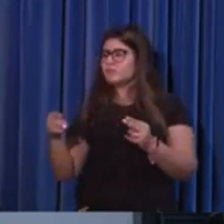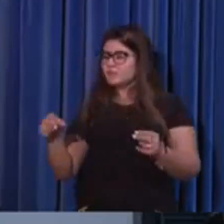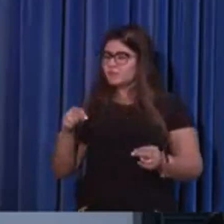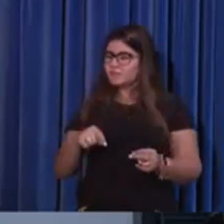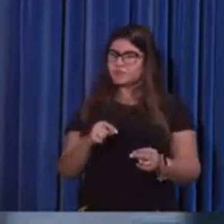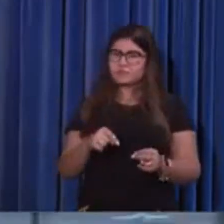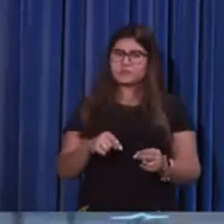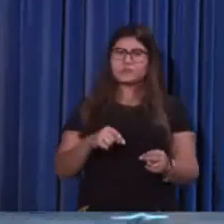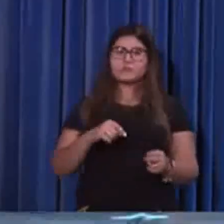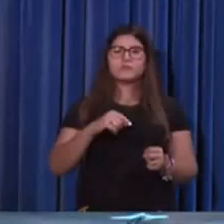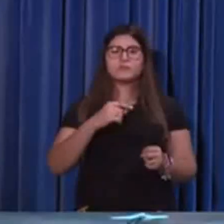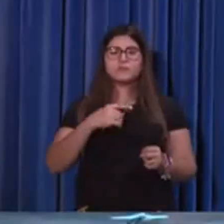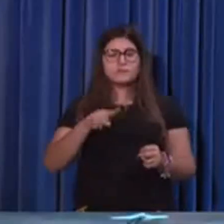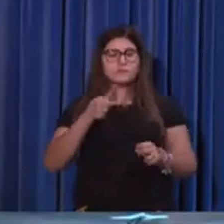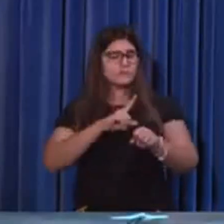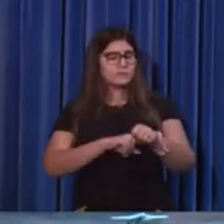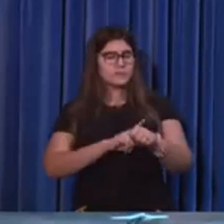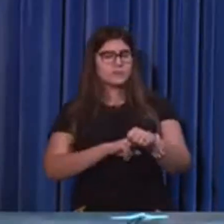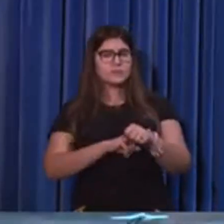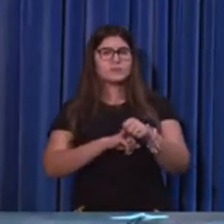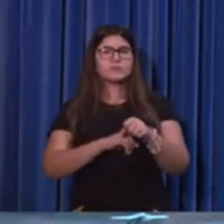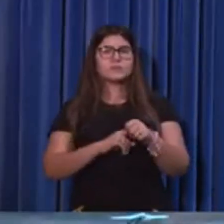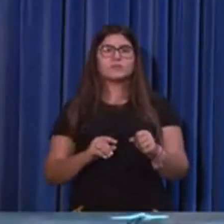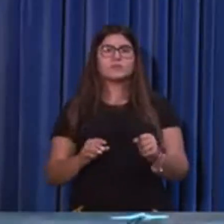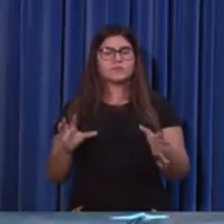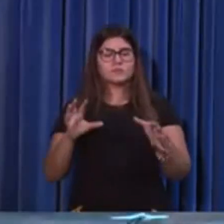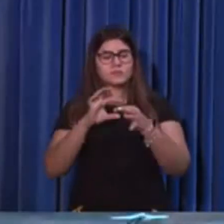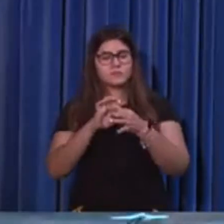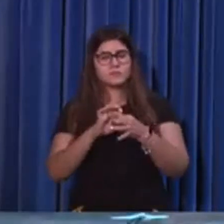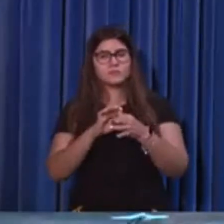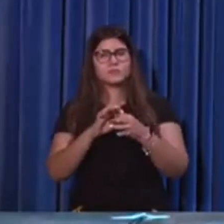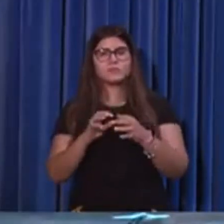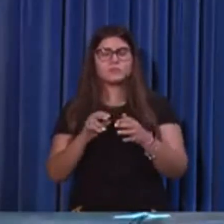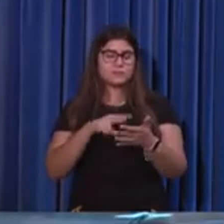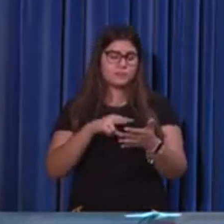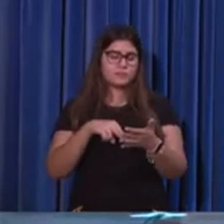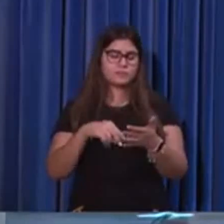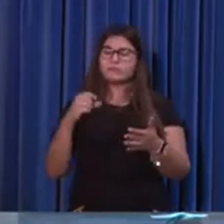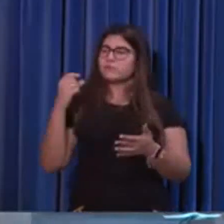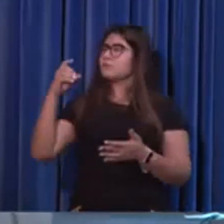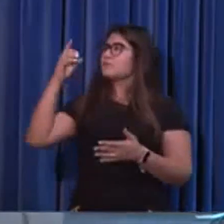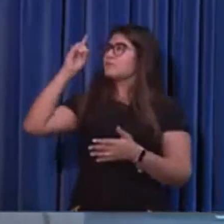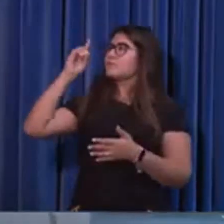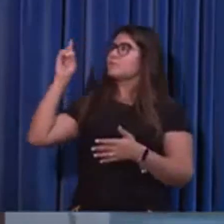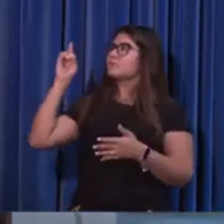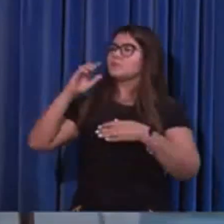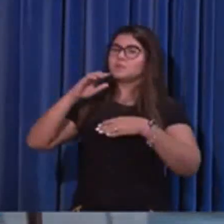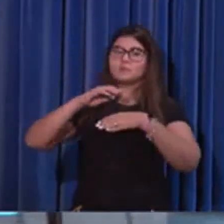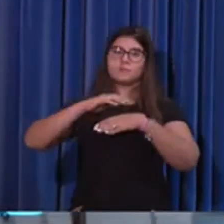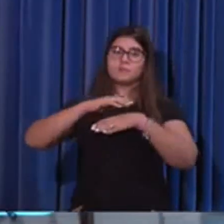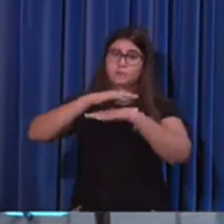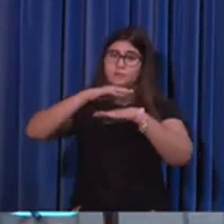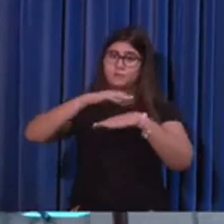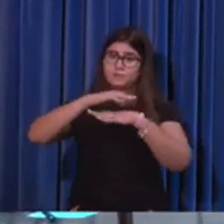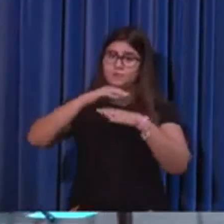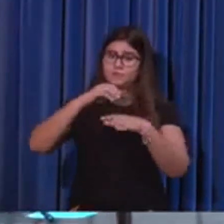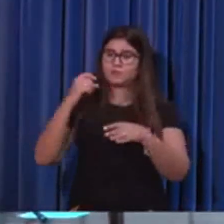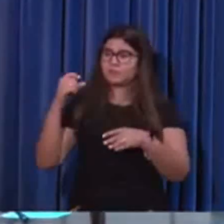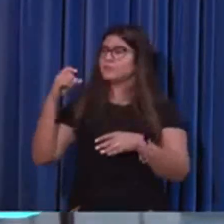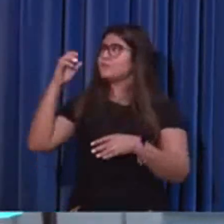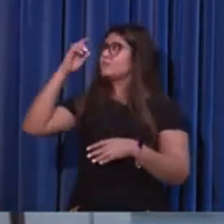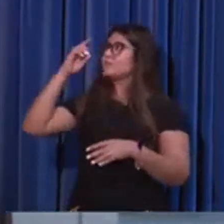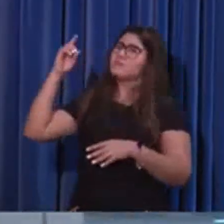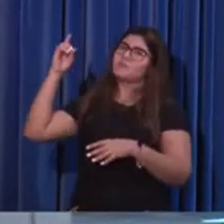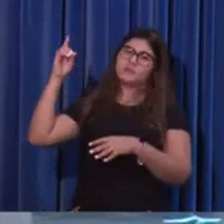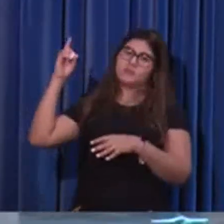de oração, de leitura da palavra de Deus. Se nós não estivermos debaixo da palavra de Deus, estamos em sérios